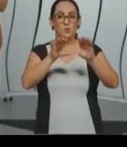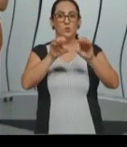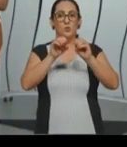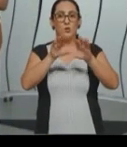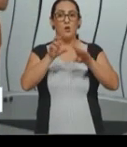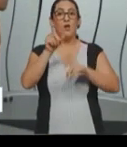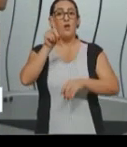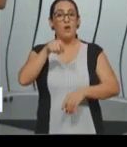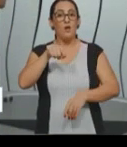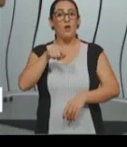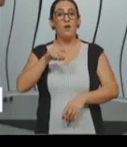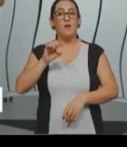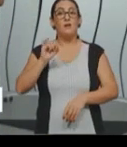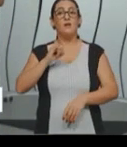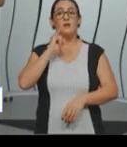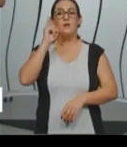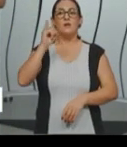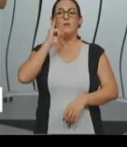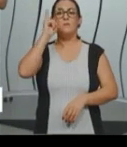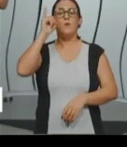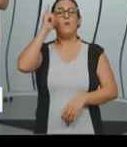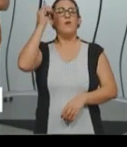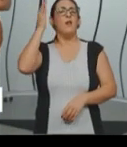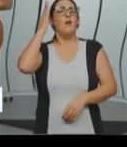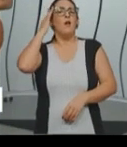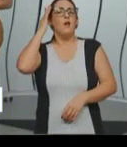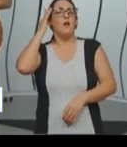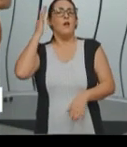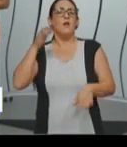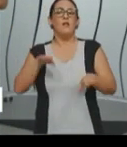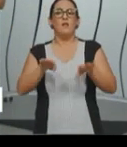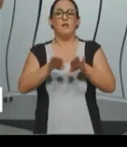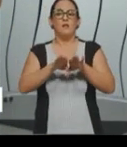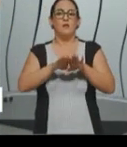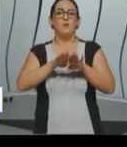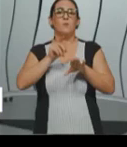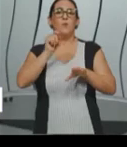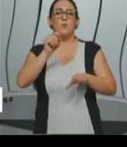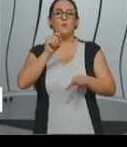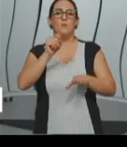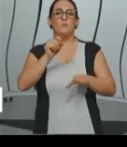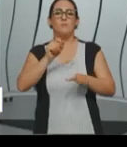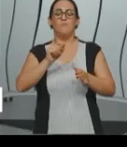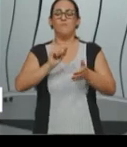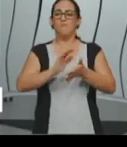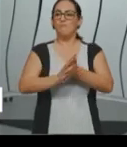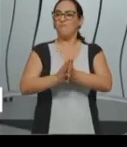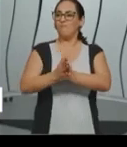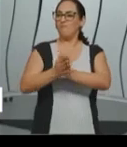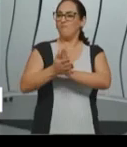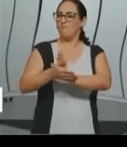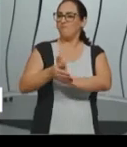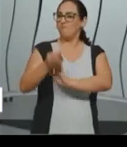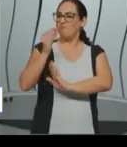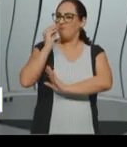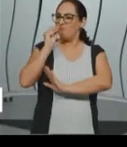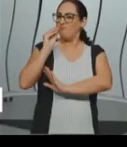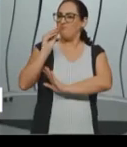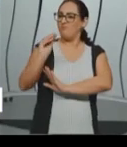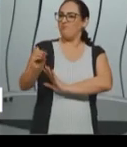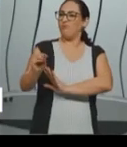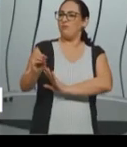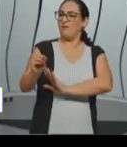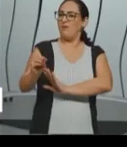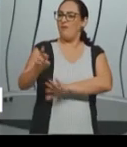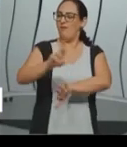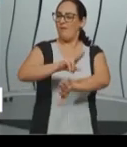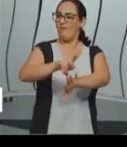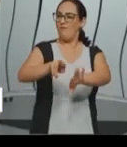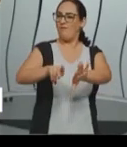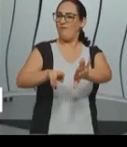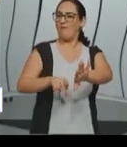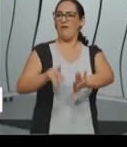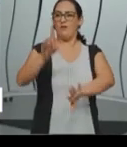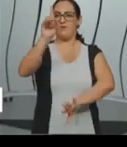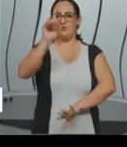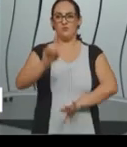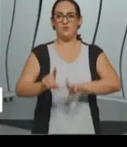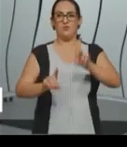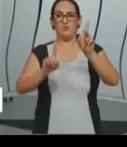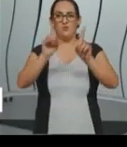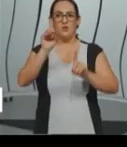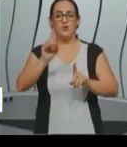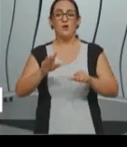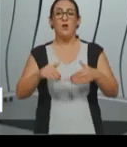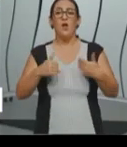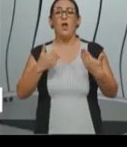gente entender também a exclusão a uma série de direitos, né? Então, tanto a integração nacional como a integração cultural,